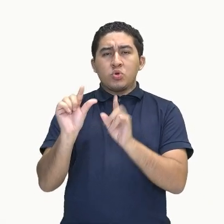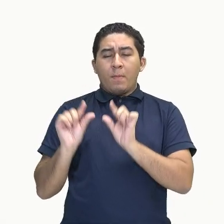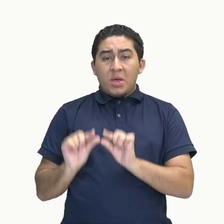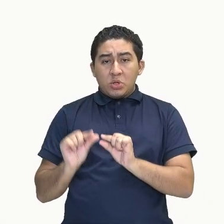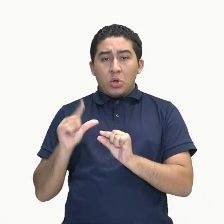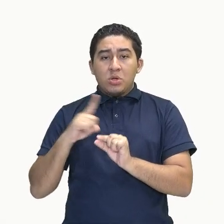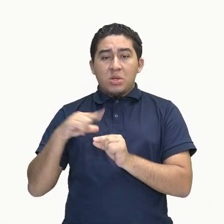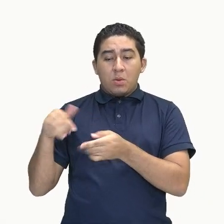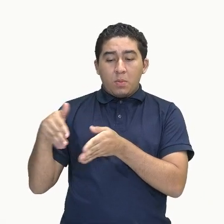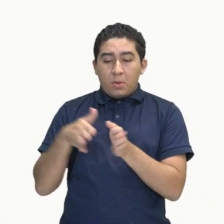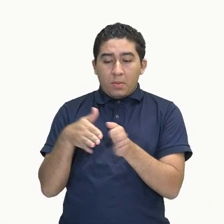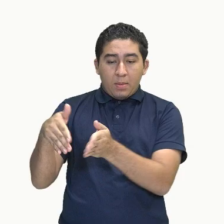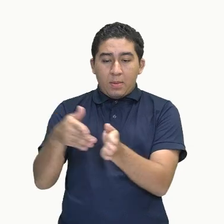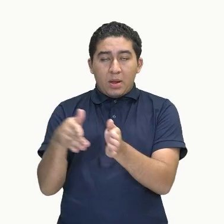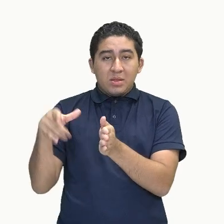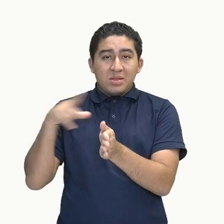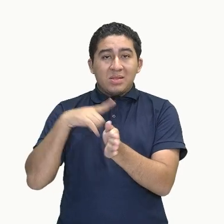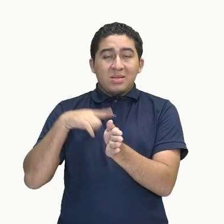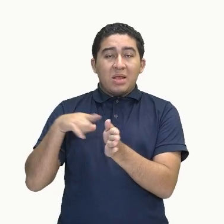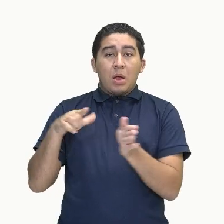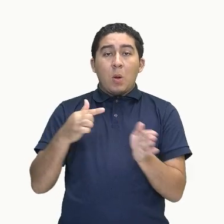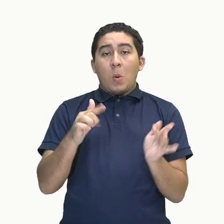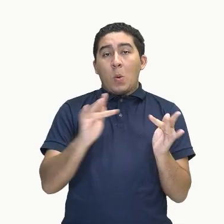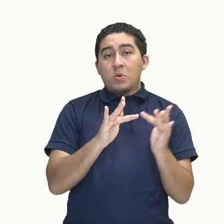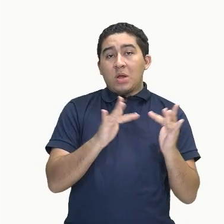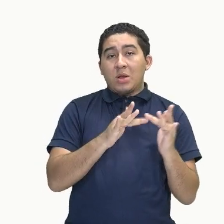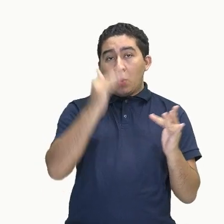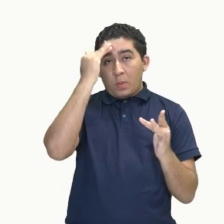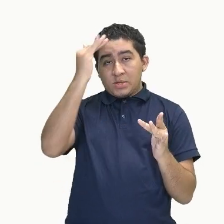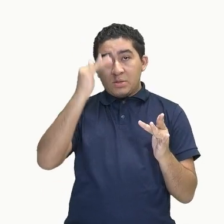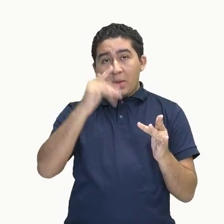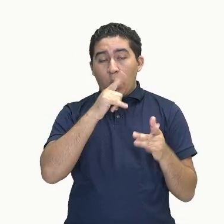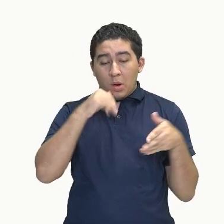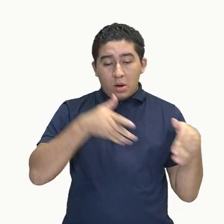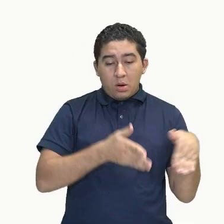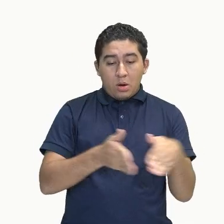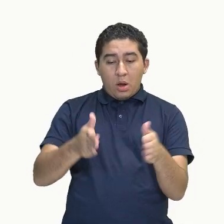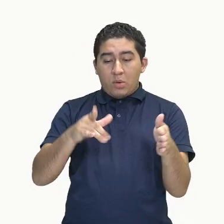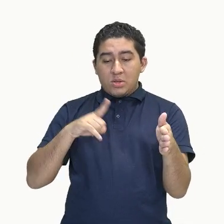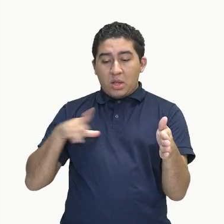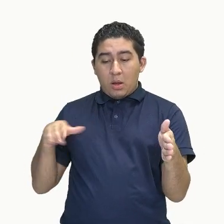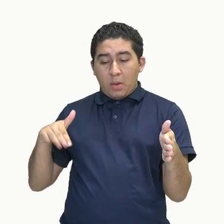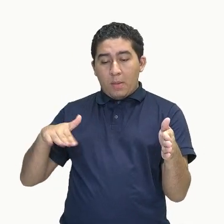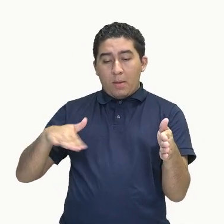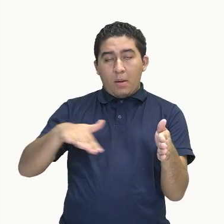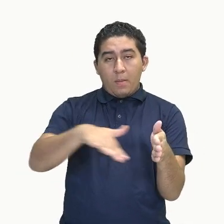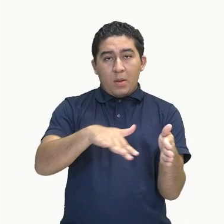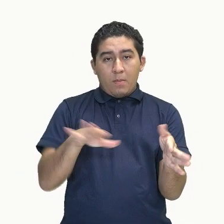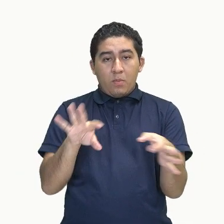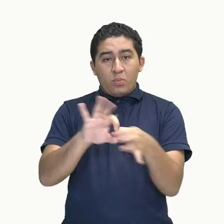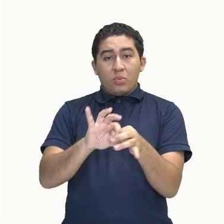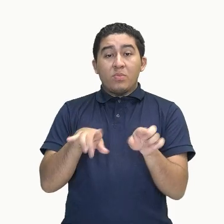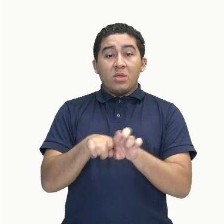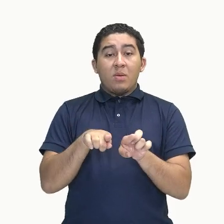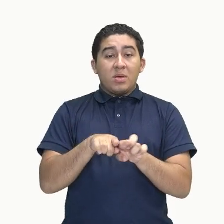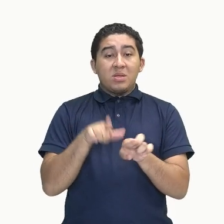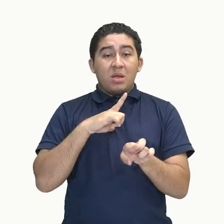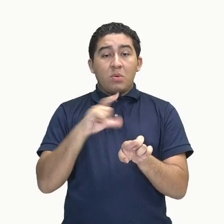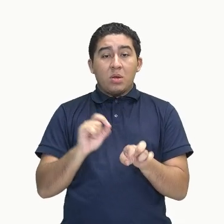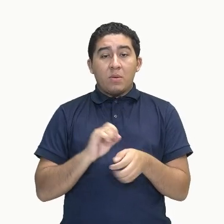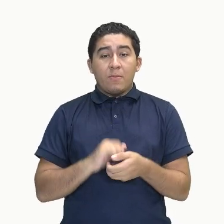deságua ali no rio principal, né? Nós temos os interflúvios, que também pode ser chamado de divisores de água, né? Ele